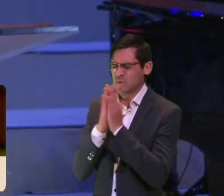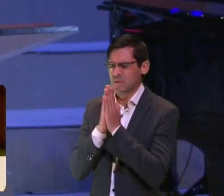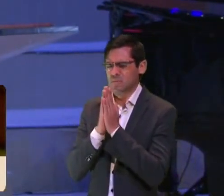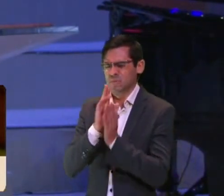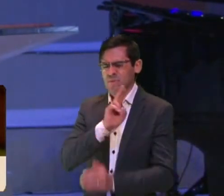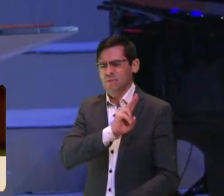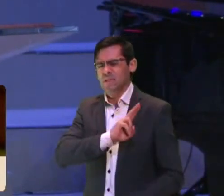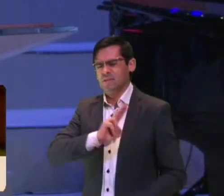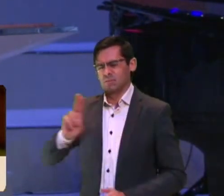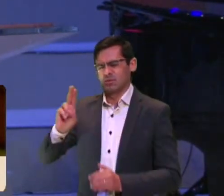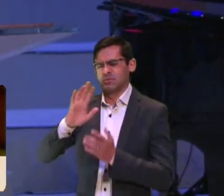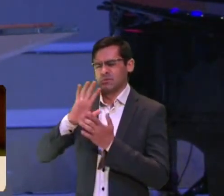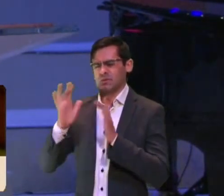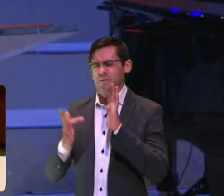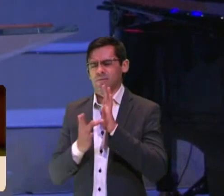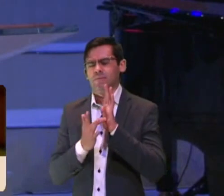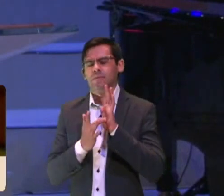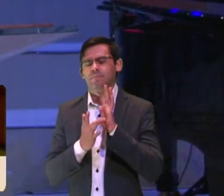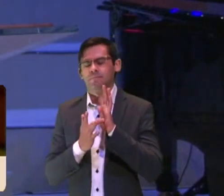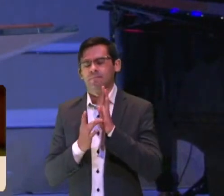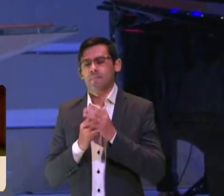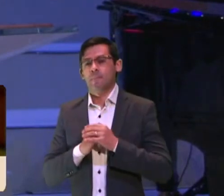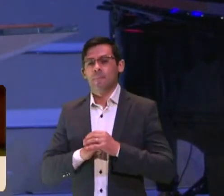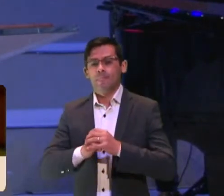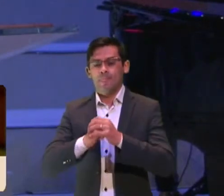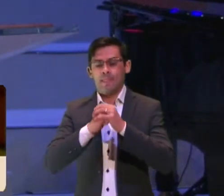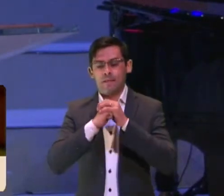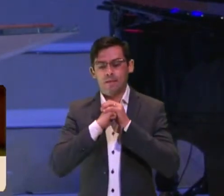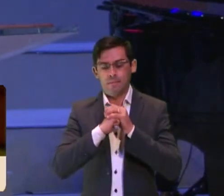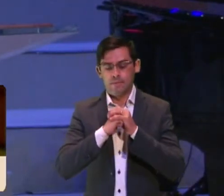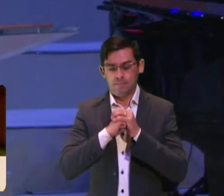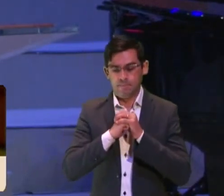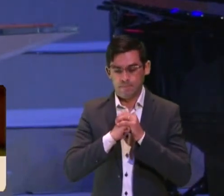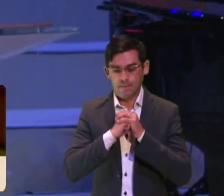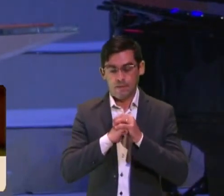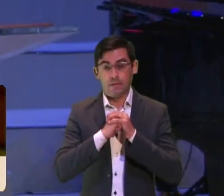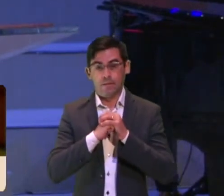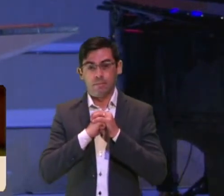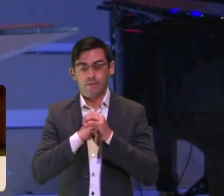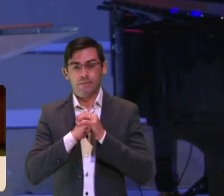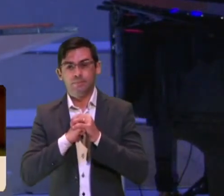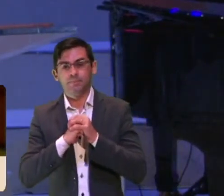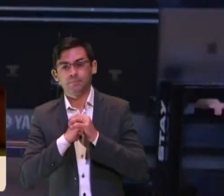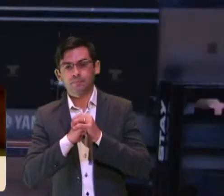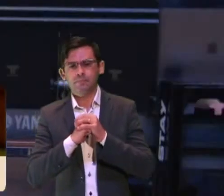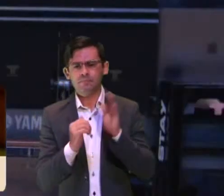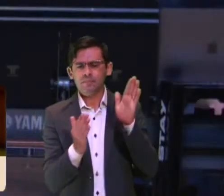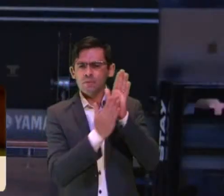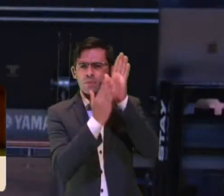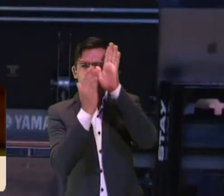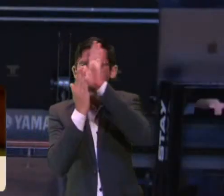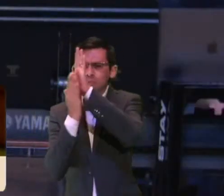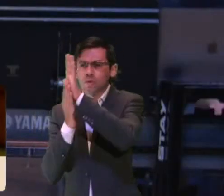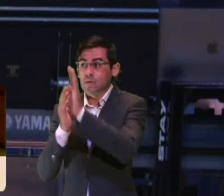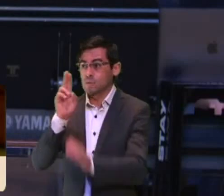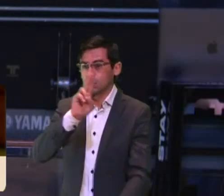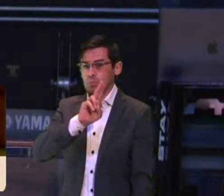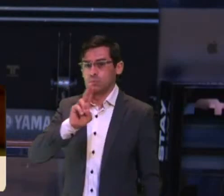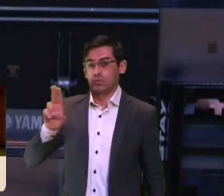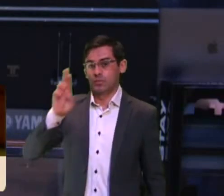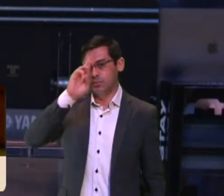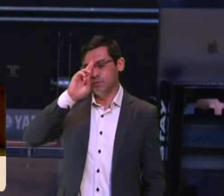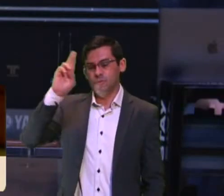em nome de Jesus, amém, amém. Louvado seja o nome do Senhor.